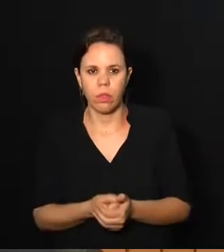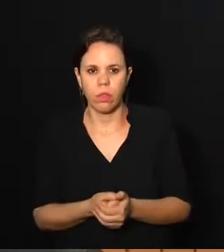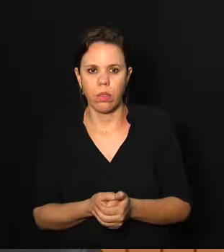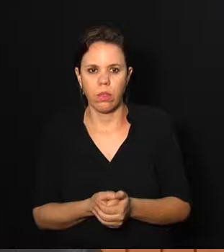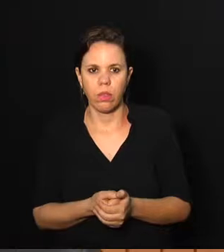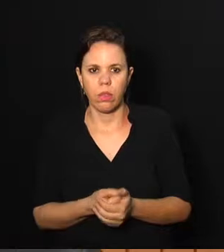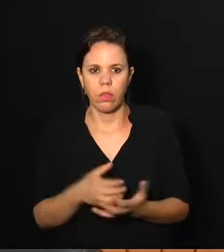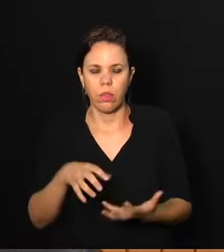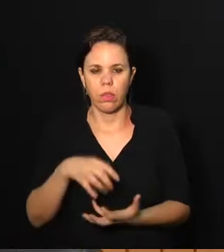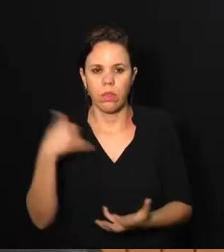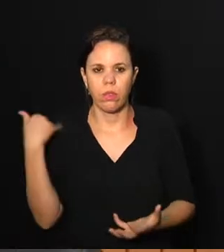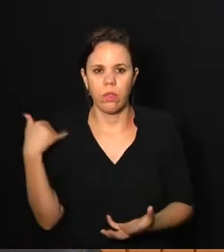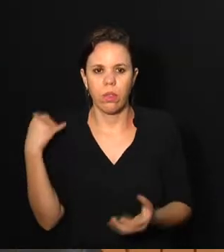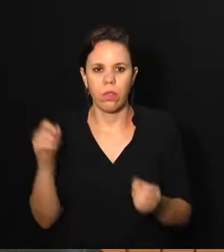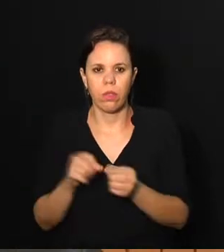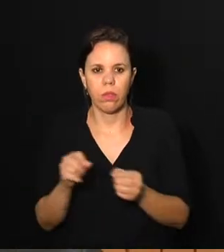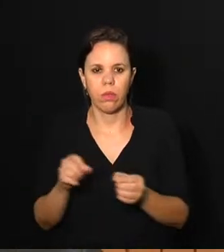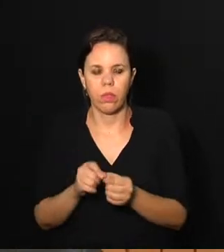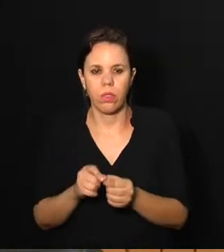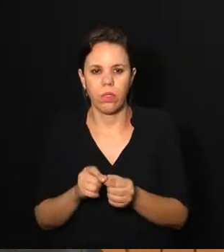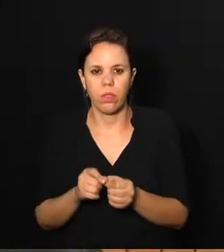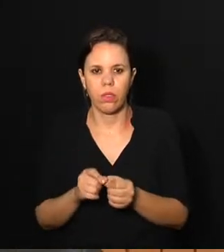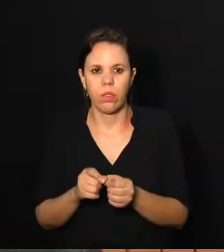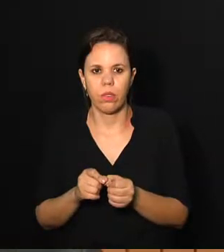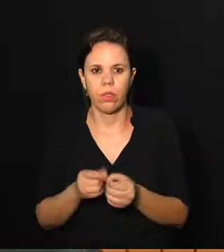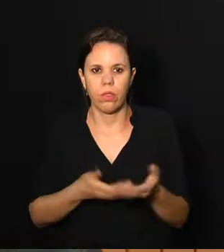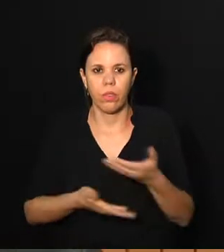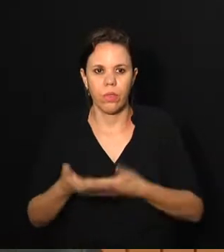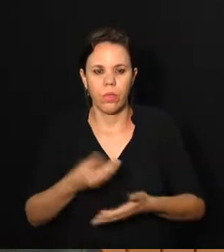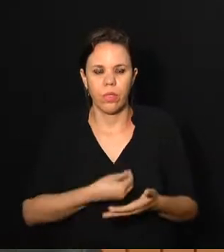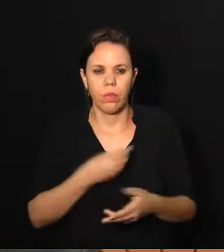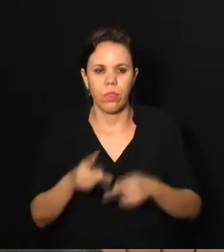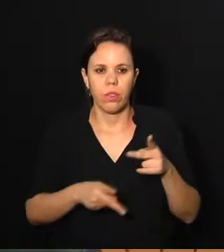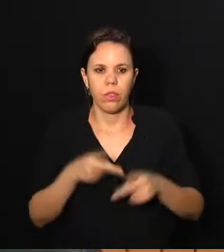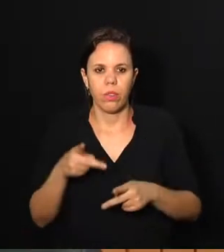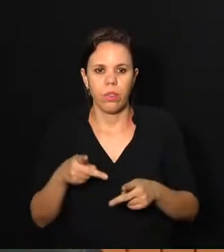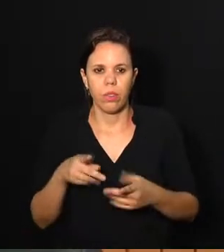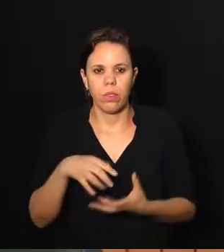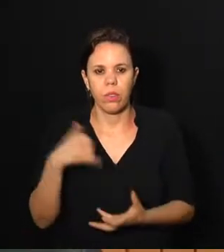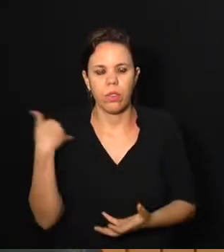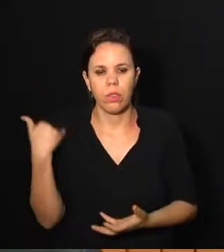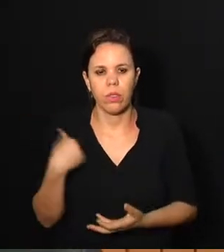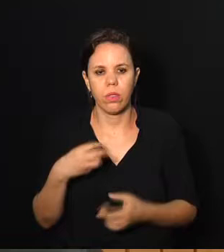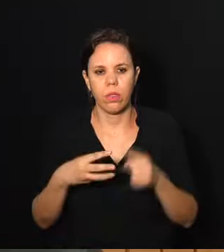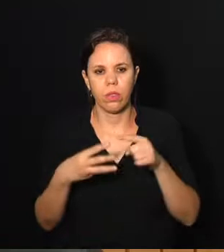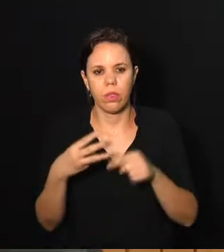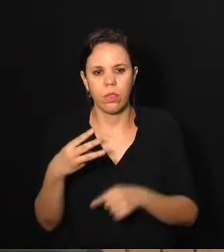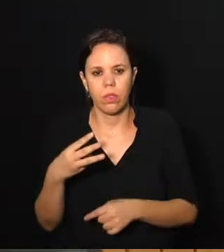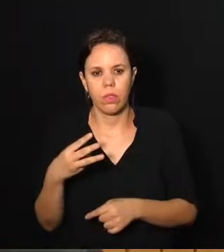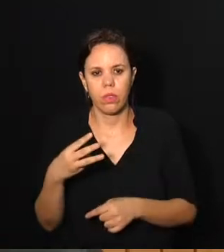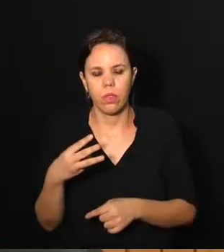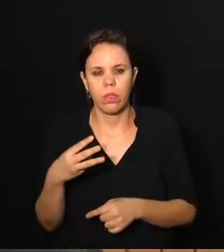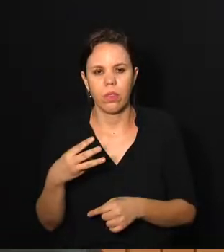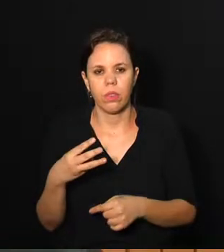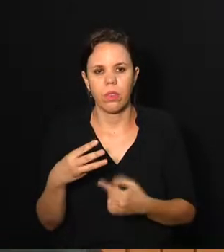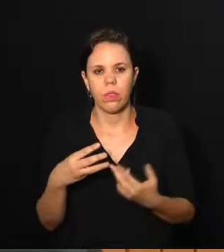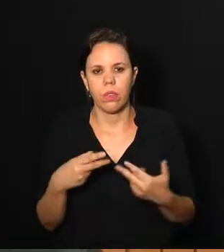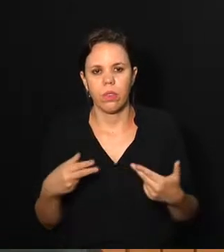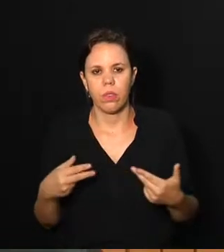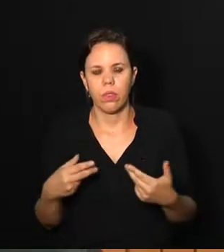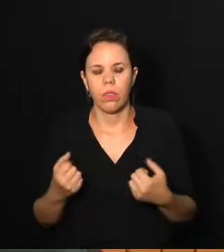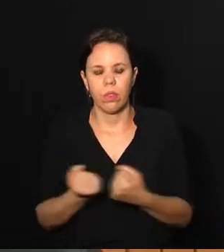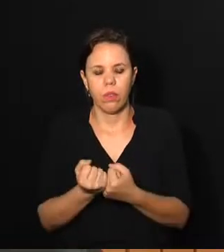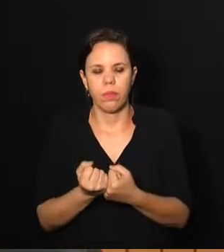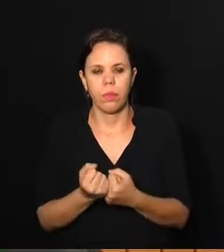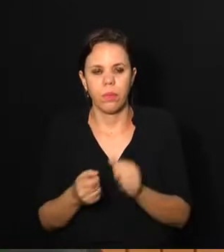população idosa, Centro-Dia do Idoso e centros de convivência para a pessoa idosa. Então, esses três equipamentos, eles